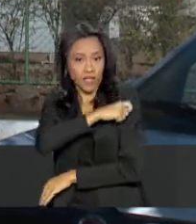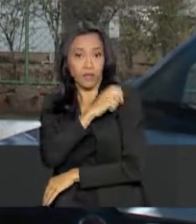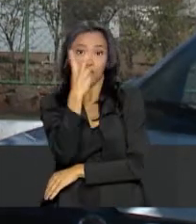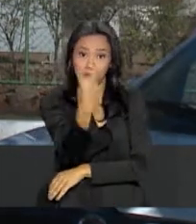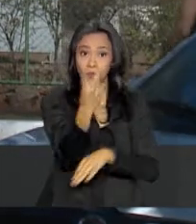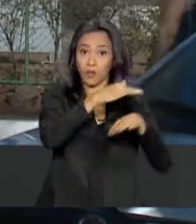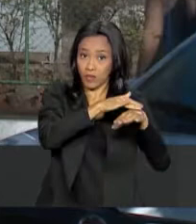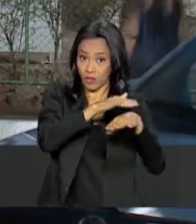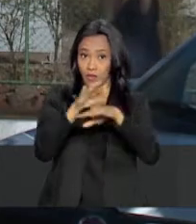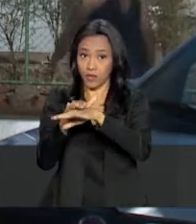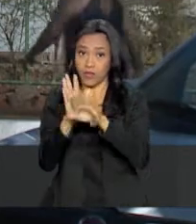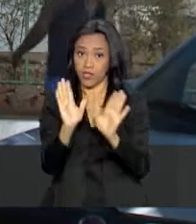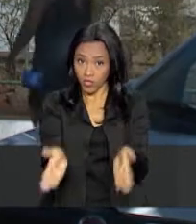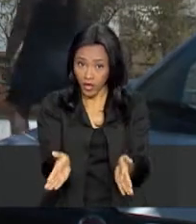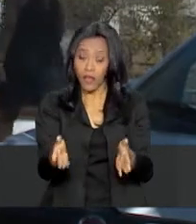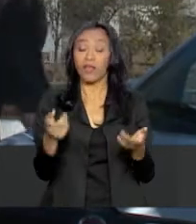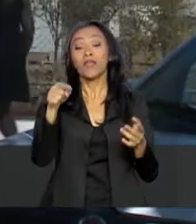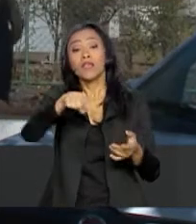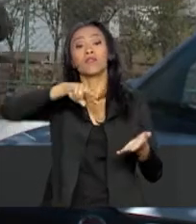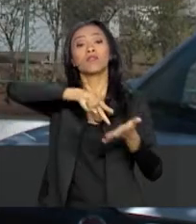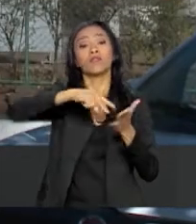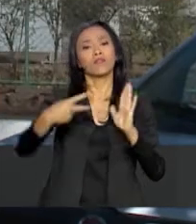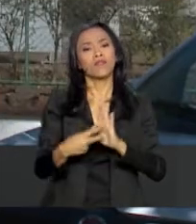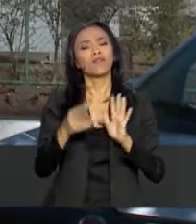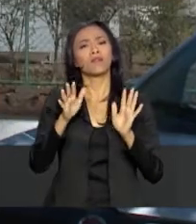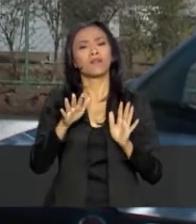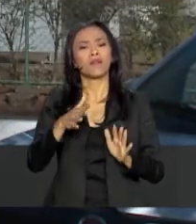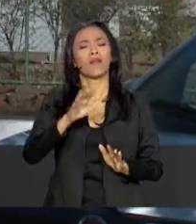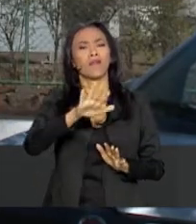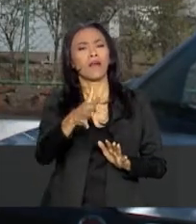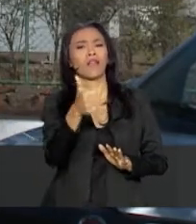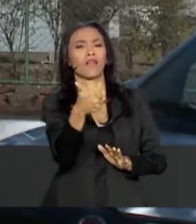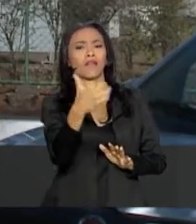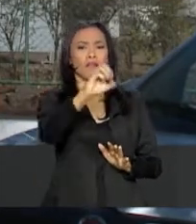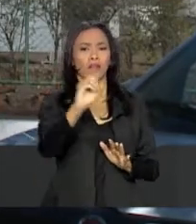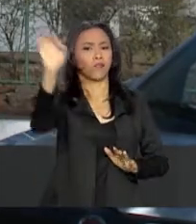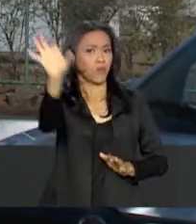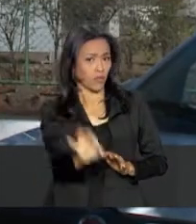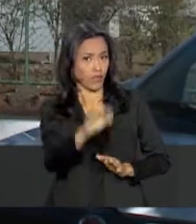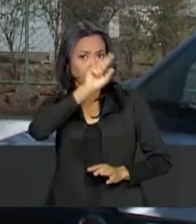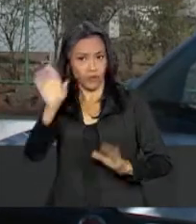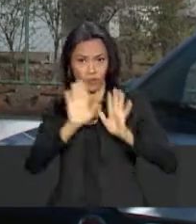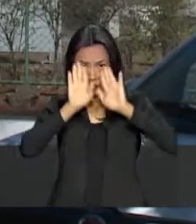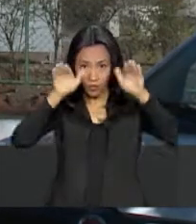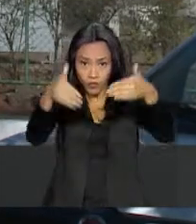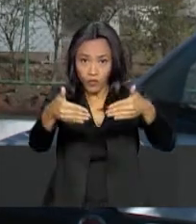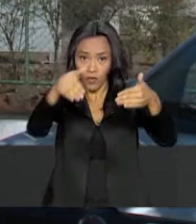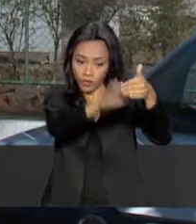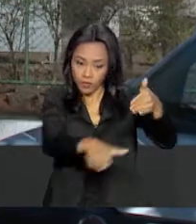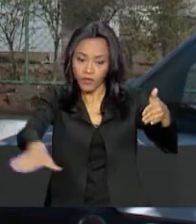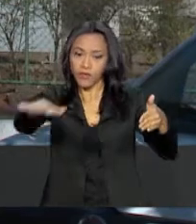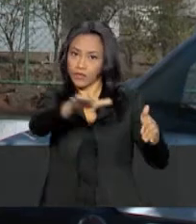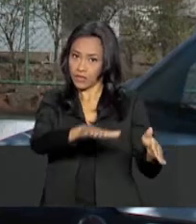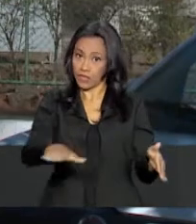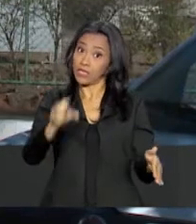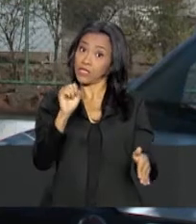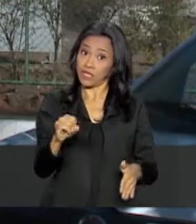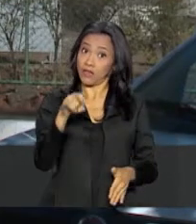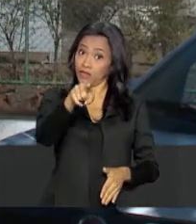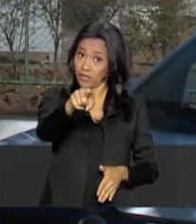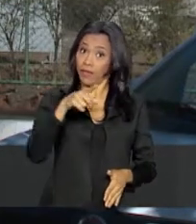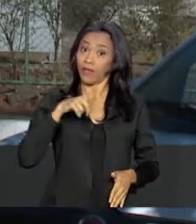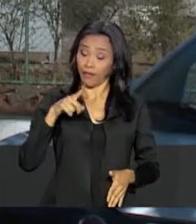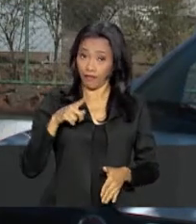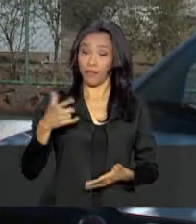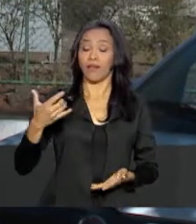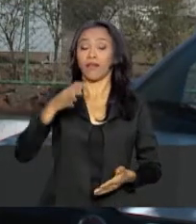contra o sarampo o que corresponde a pouco mais de 10% do público alvo remoção então se você tem criança de 1